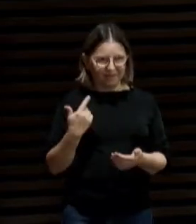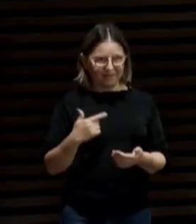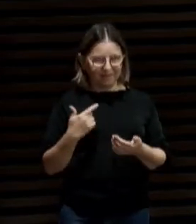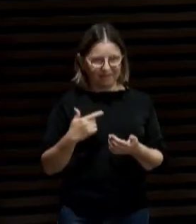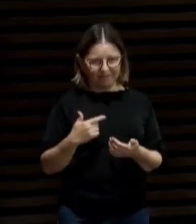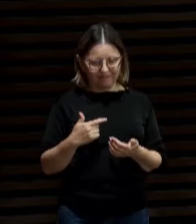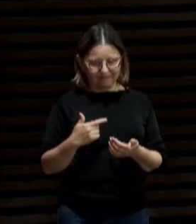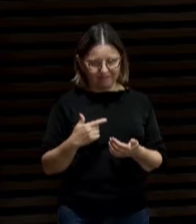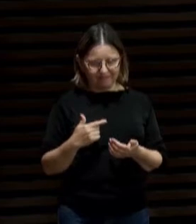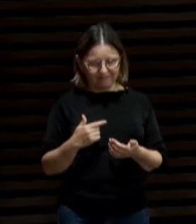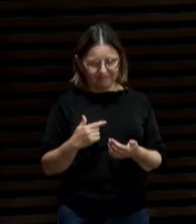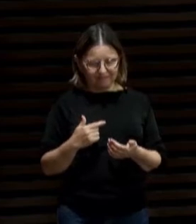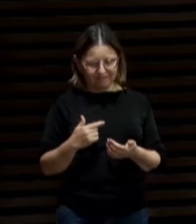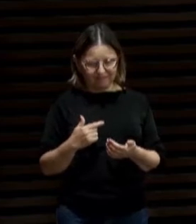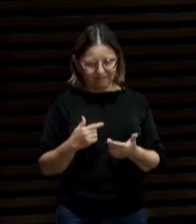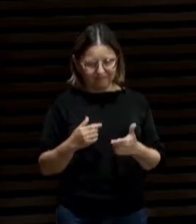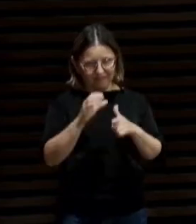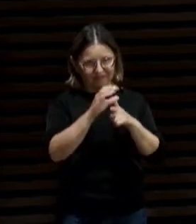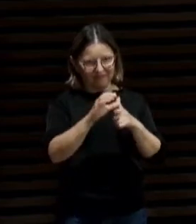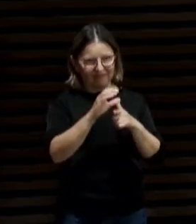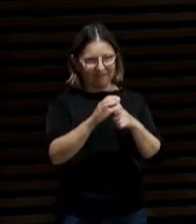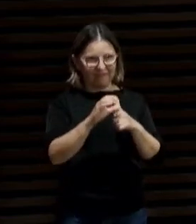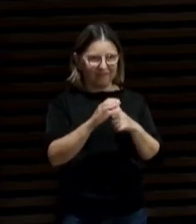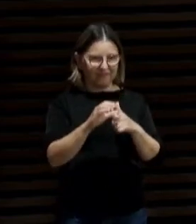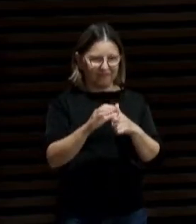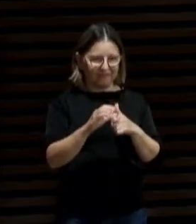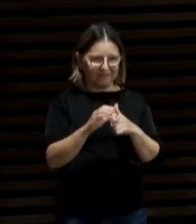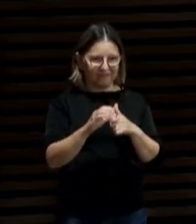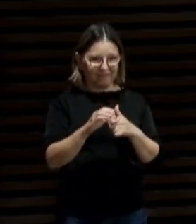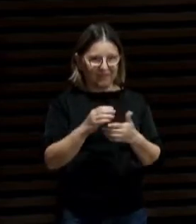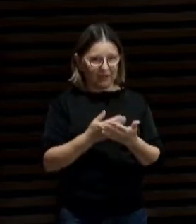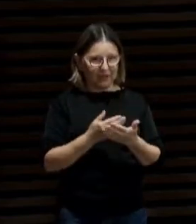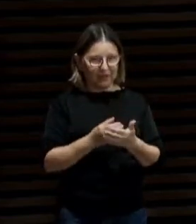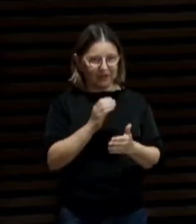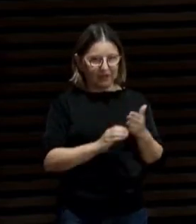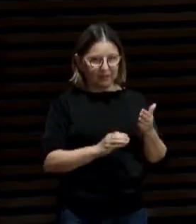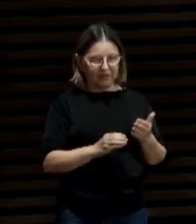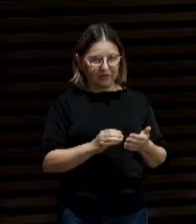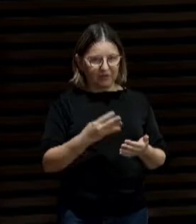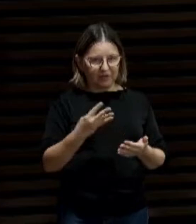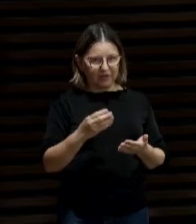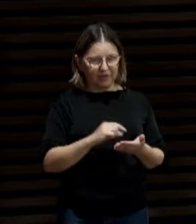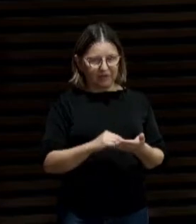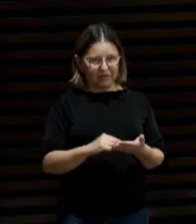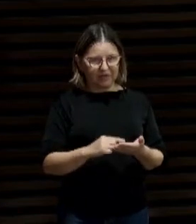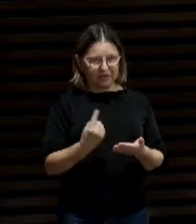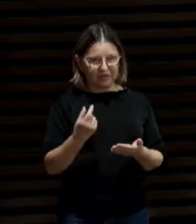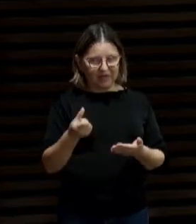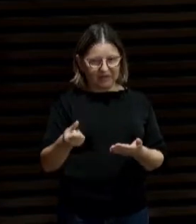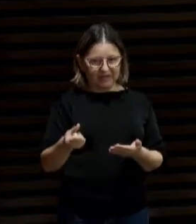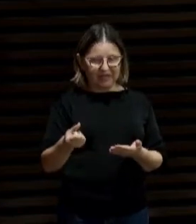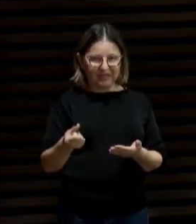nessa mesma carta, segunda carta de Paulo aos Coríntios. Vamos estudar do capítulo 4, versículo 16, é o finalzinho do